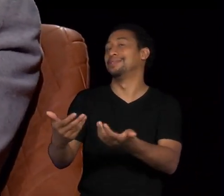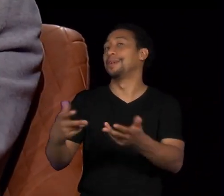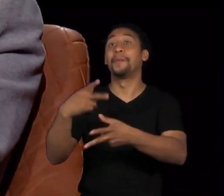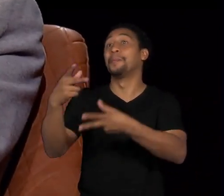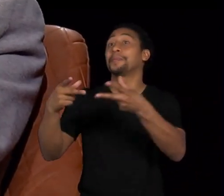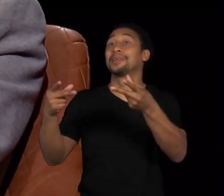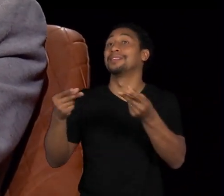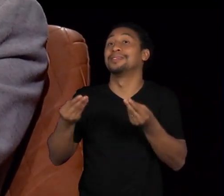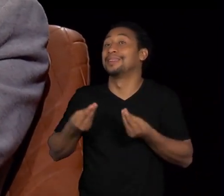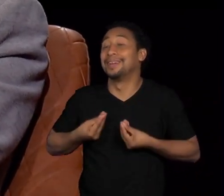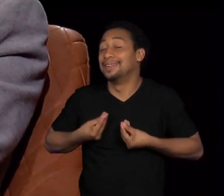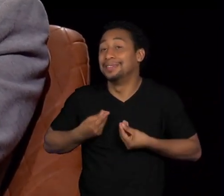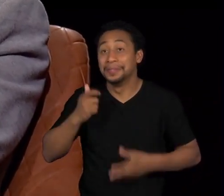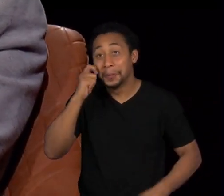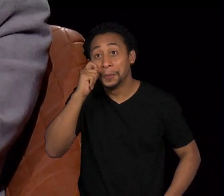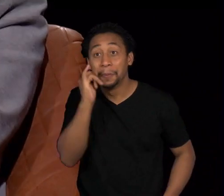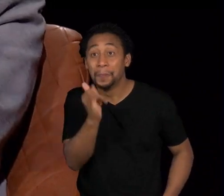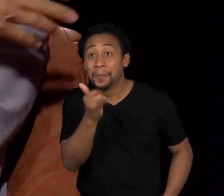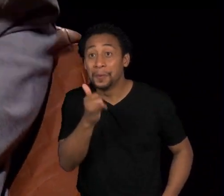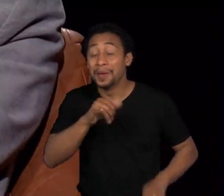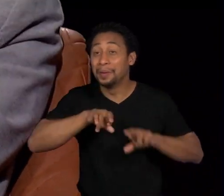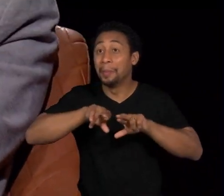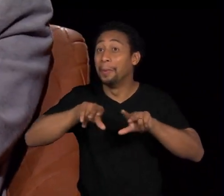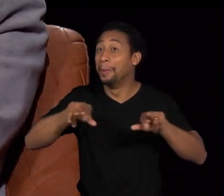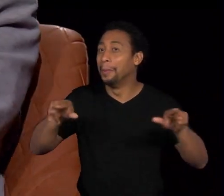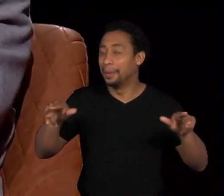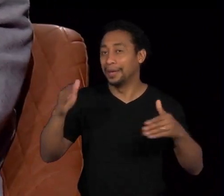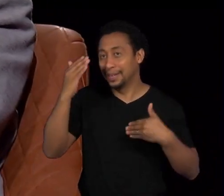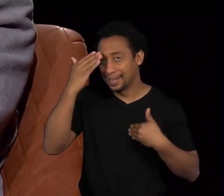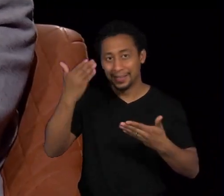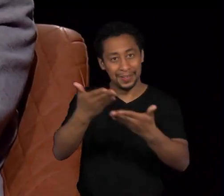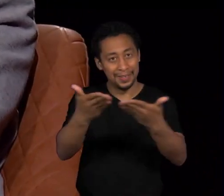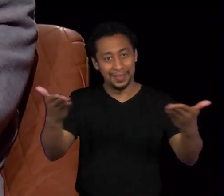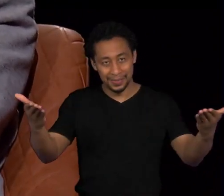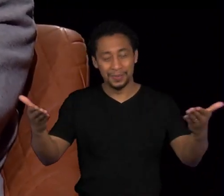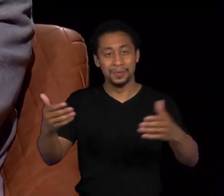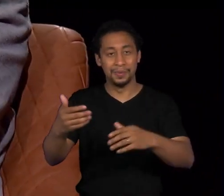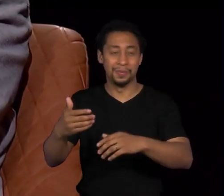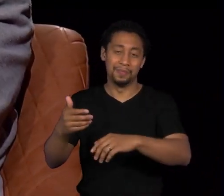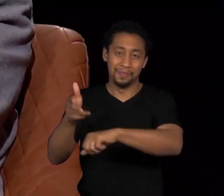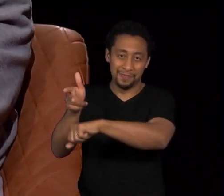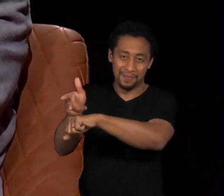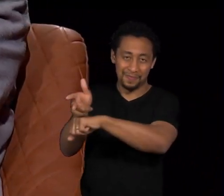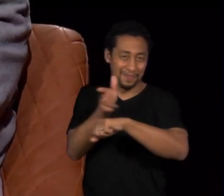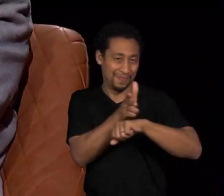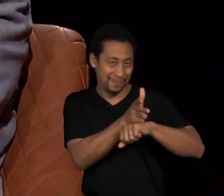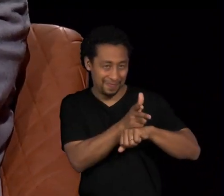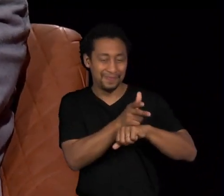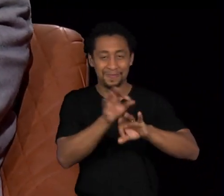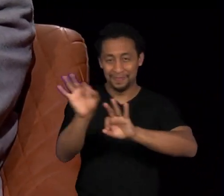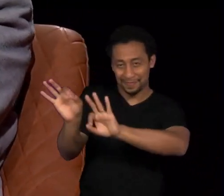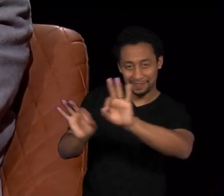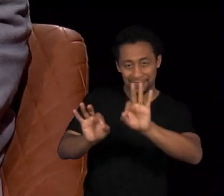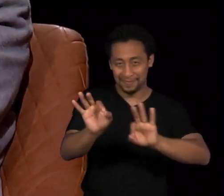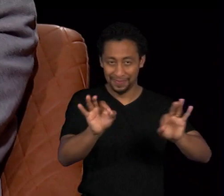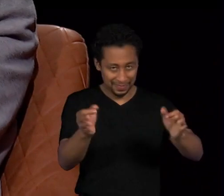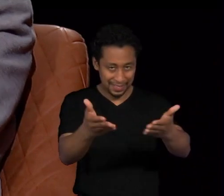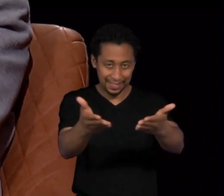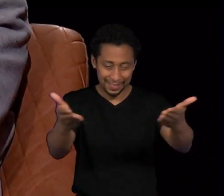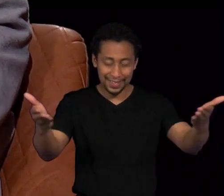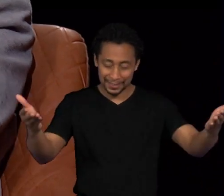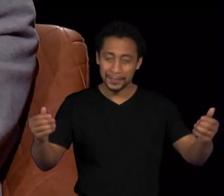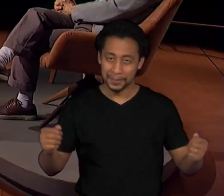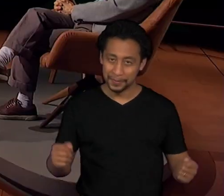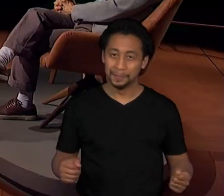deram por esses depoimentos viu agradeço as pessoas que estão aqui realizando essa essa